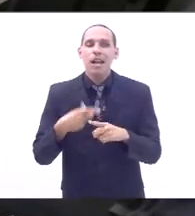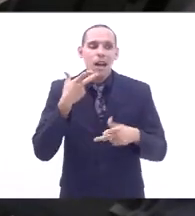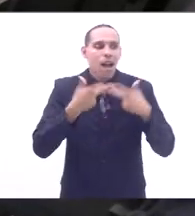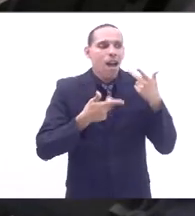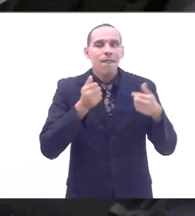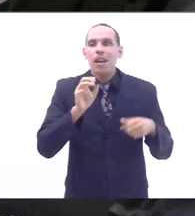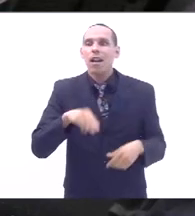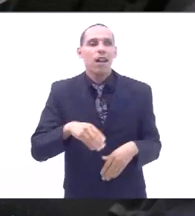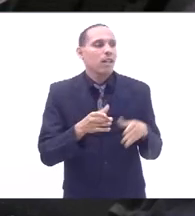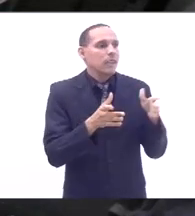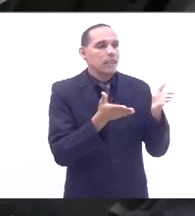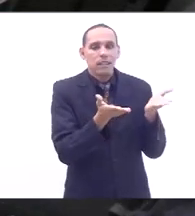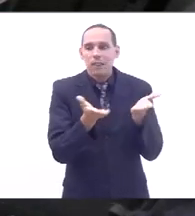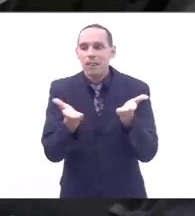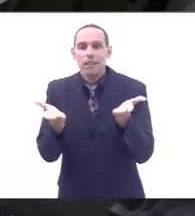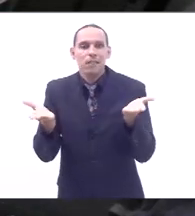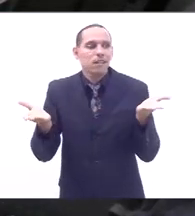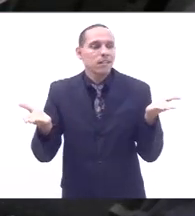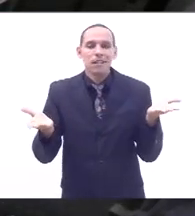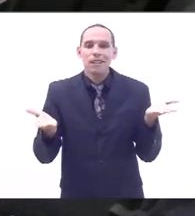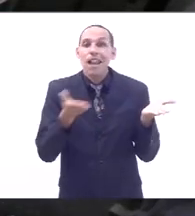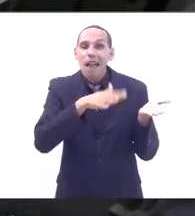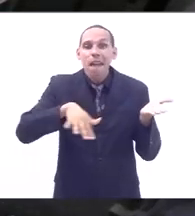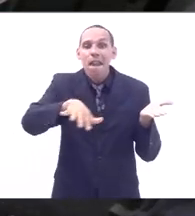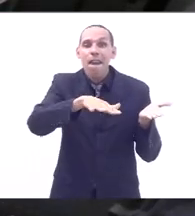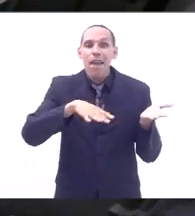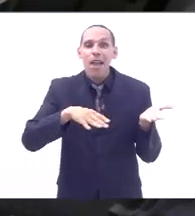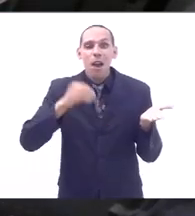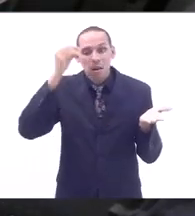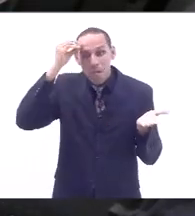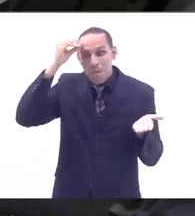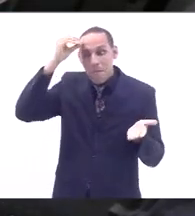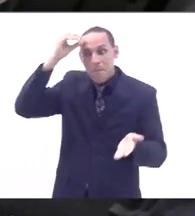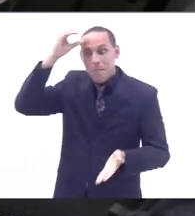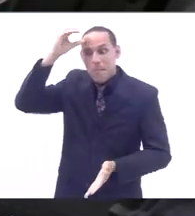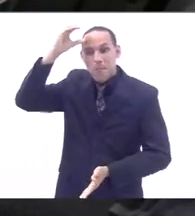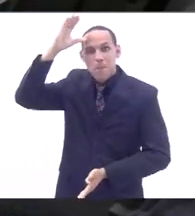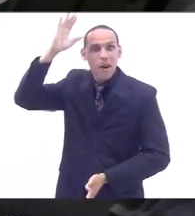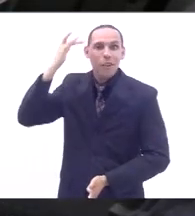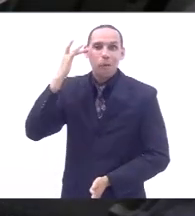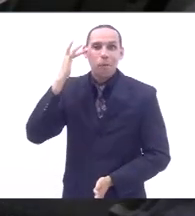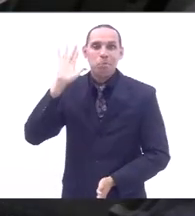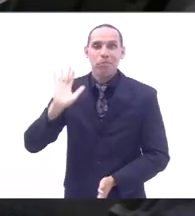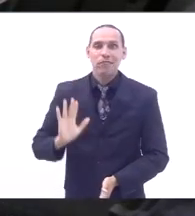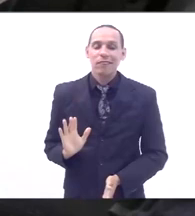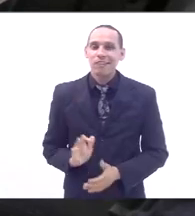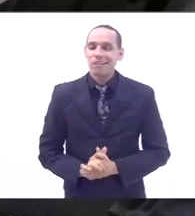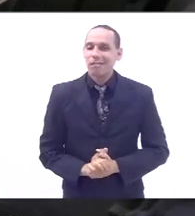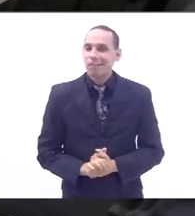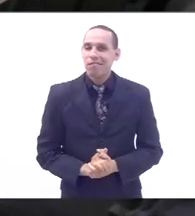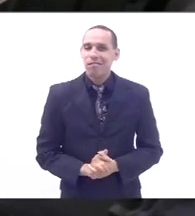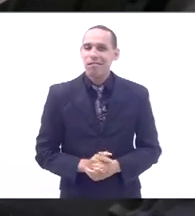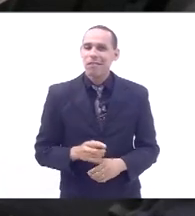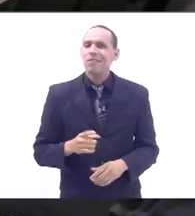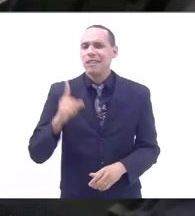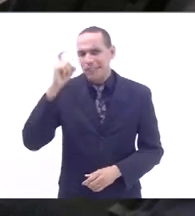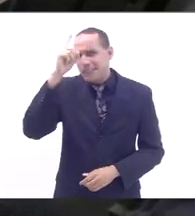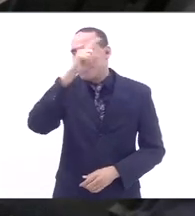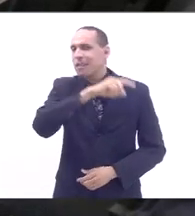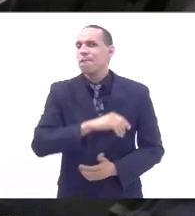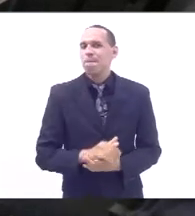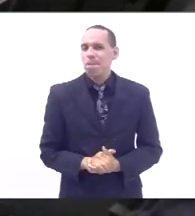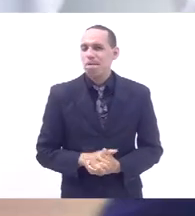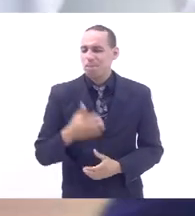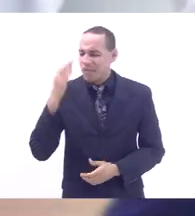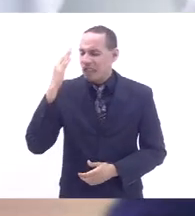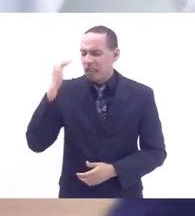falar, o grau de conhecimento de quem está aí desse lado, porque é difícil. Eu sei